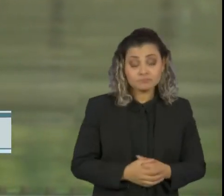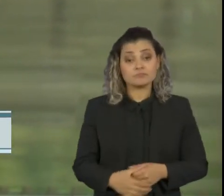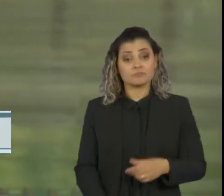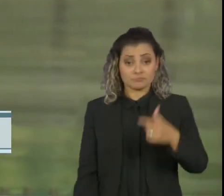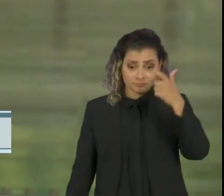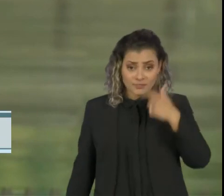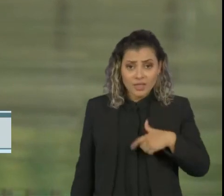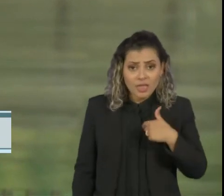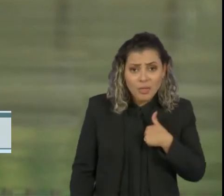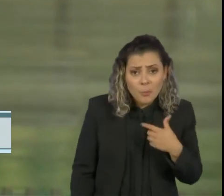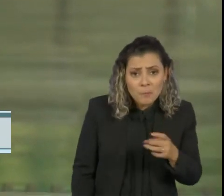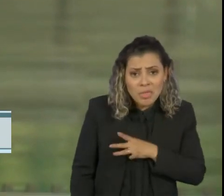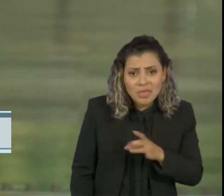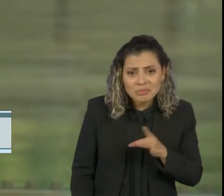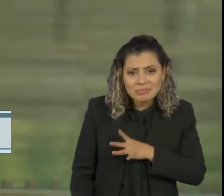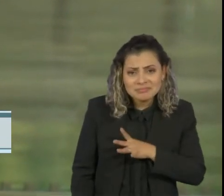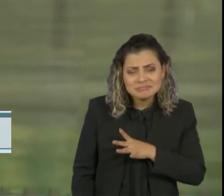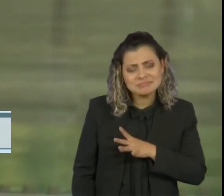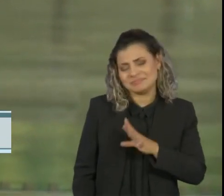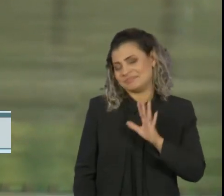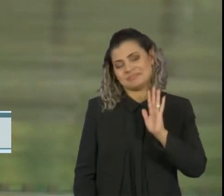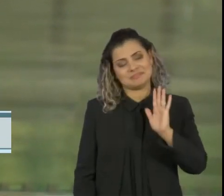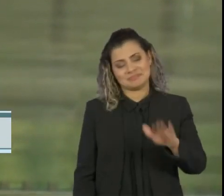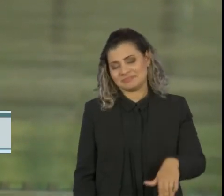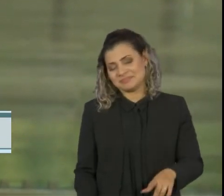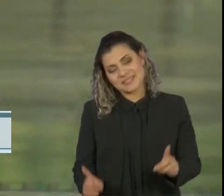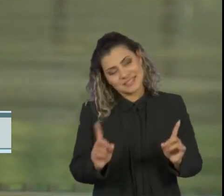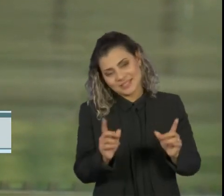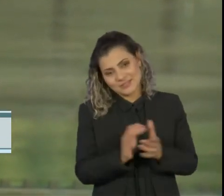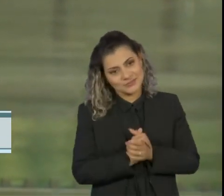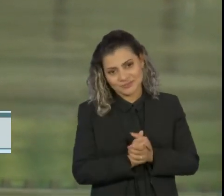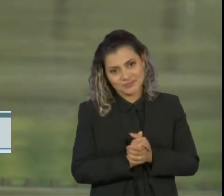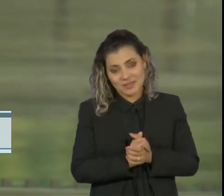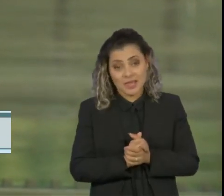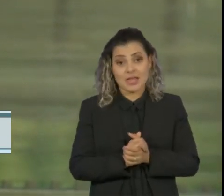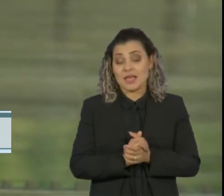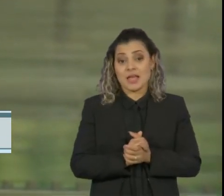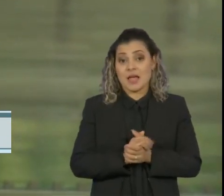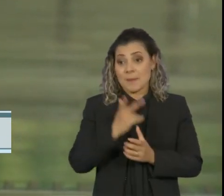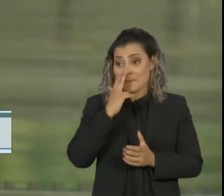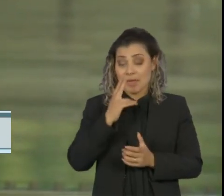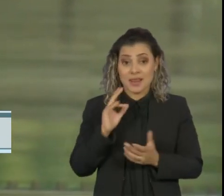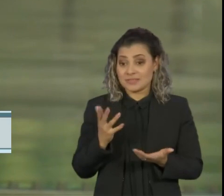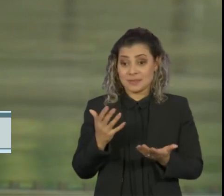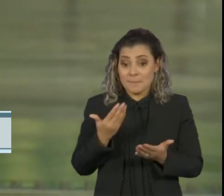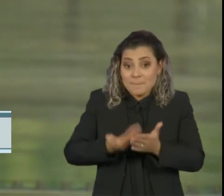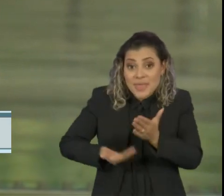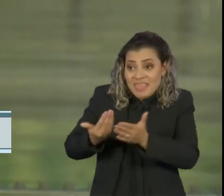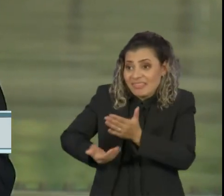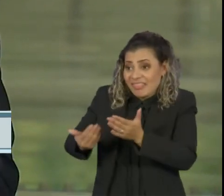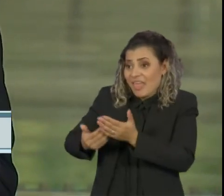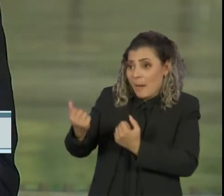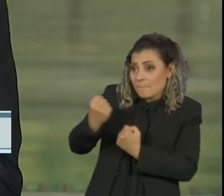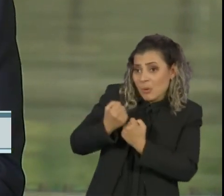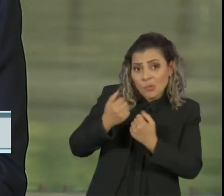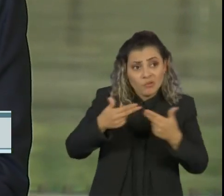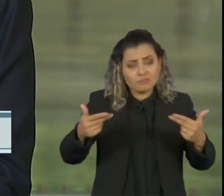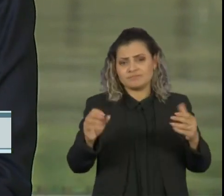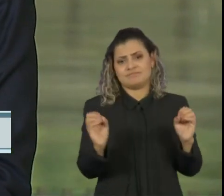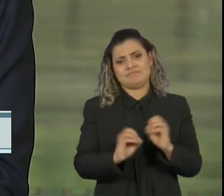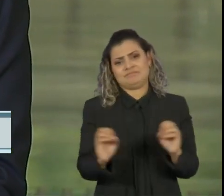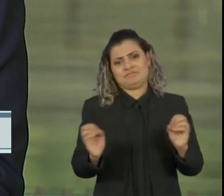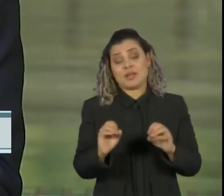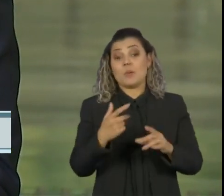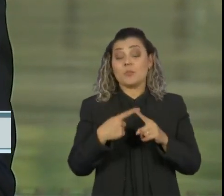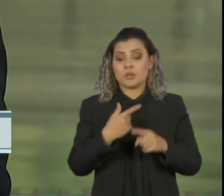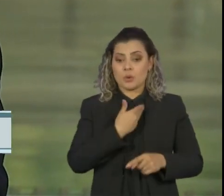há nenhum temor em relação à perda de qualquer conceituação. E por que não há esse temor? Porque a gestão do governo do